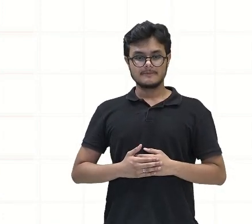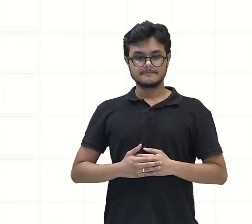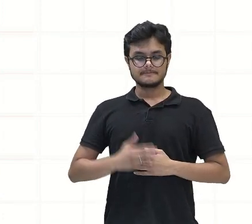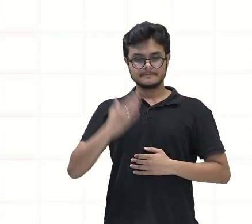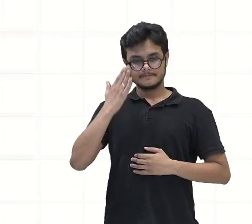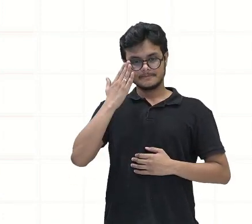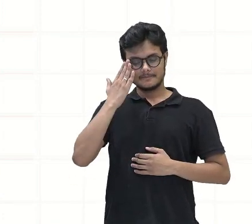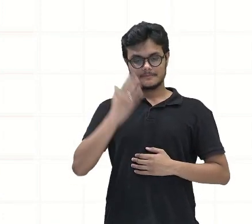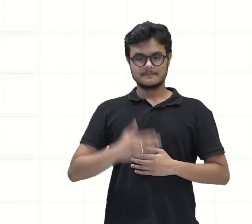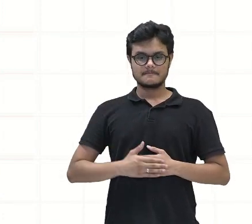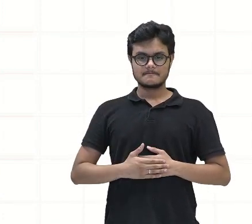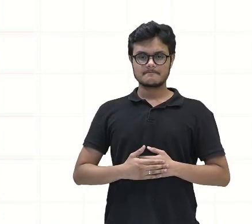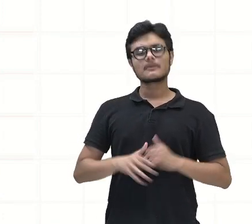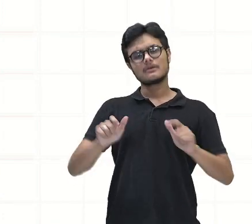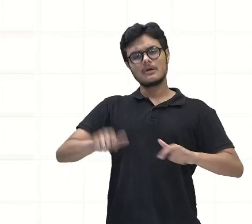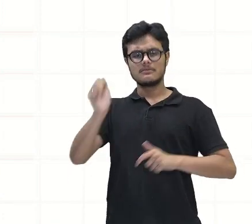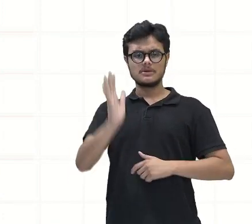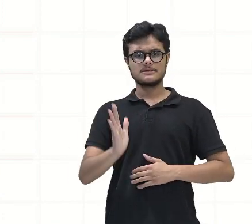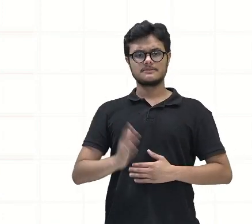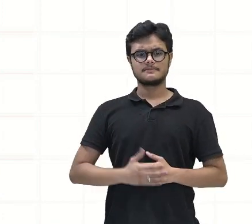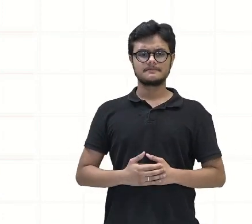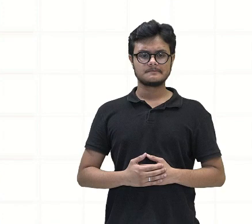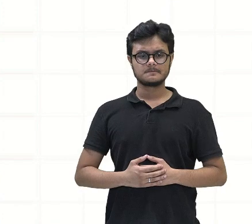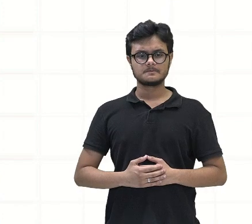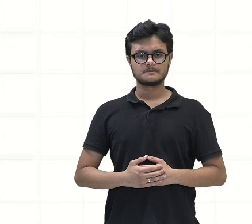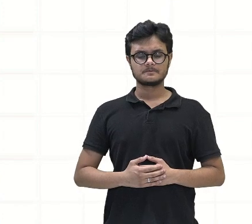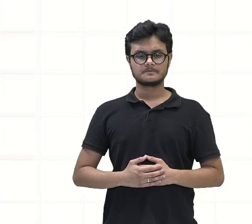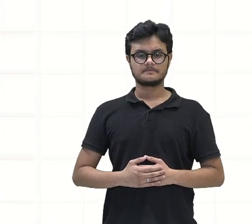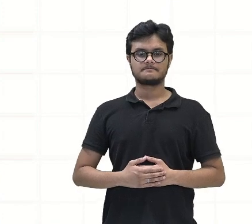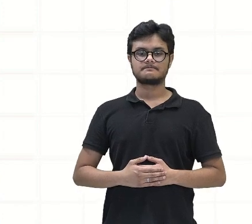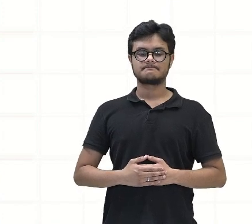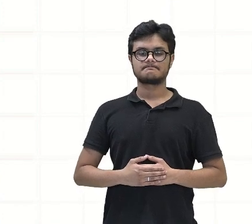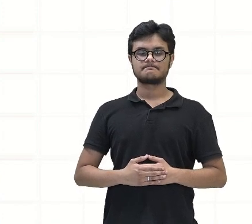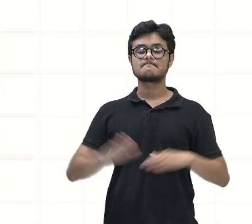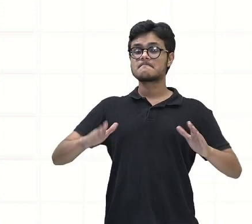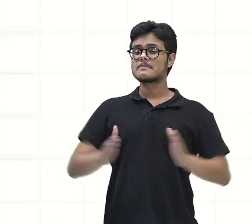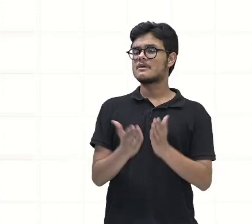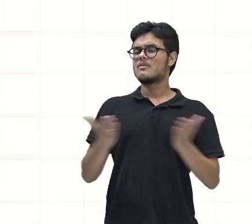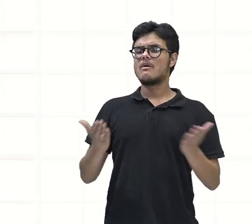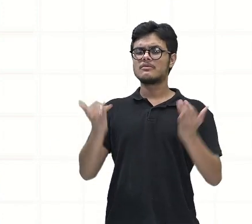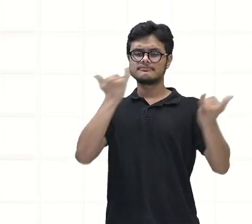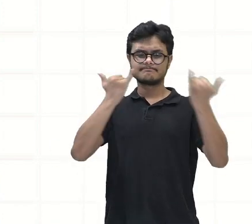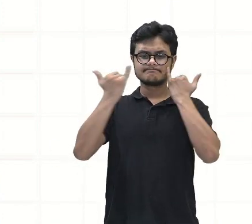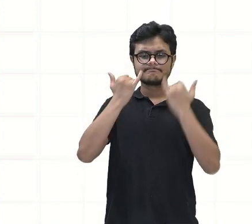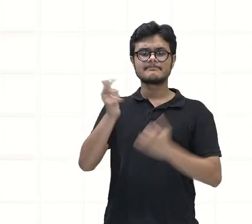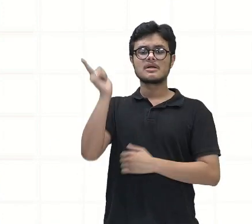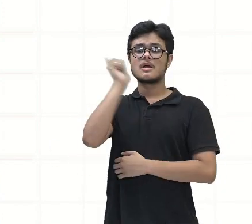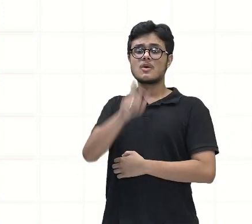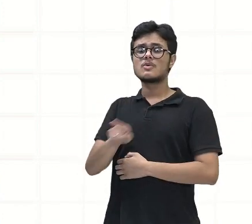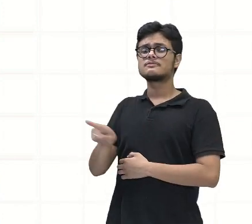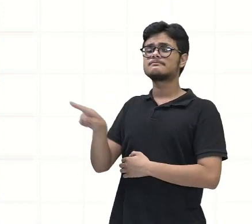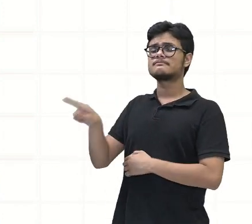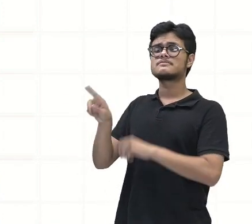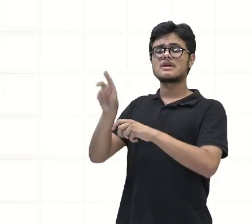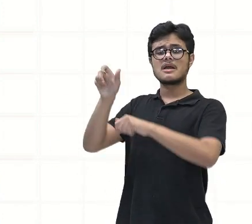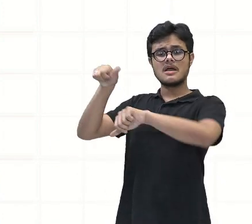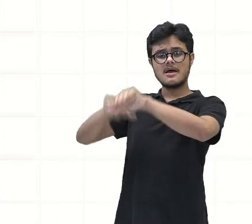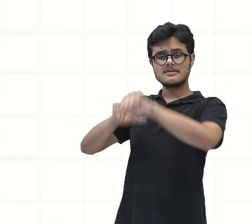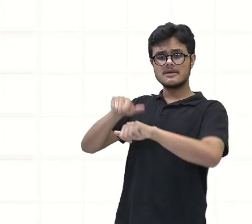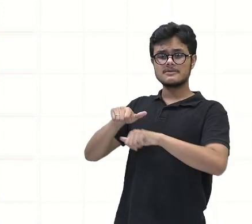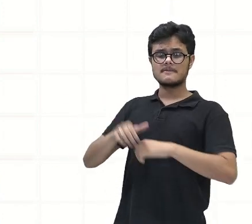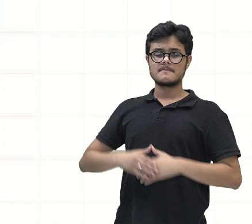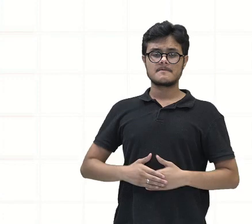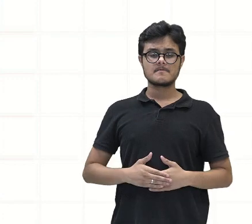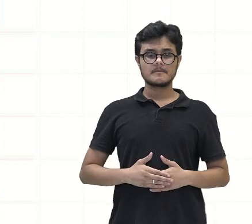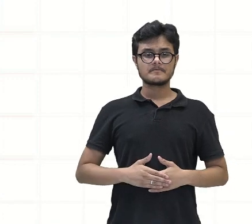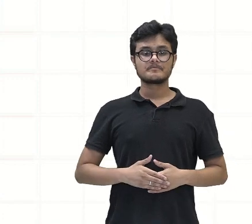eh no território brasileiro quais tipos de informações também a gente pode extrair aqui né Eh a